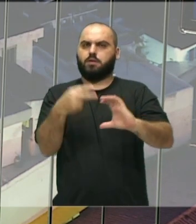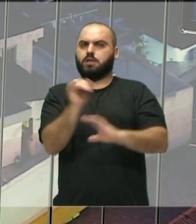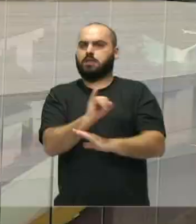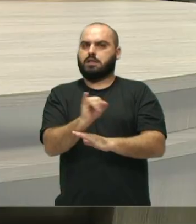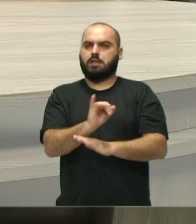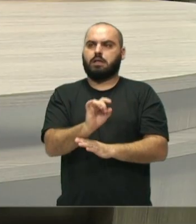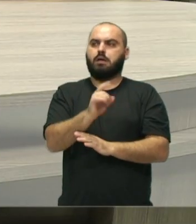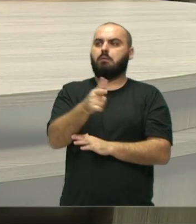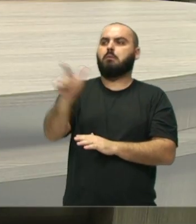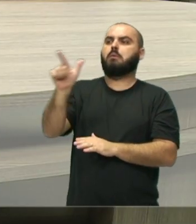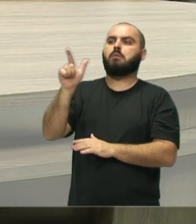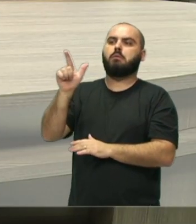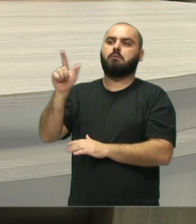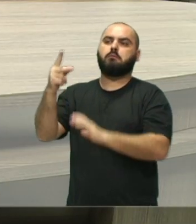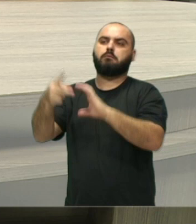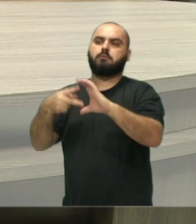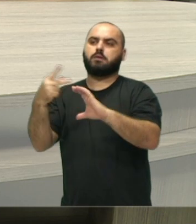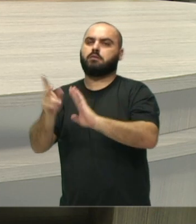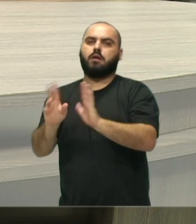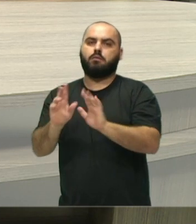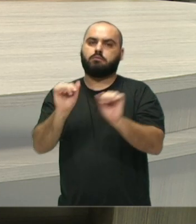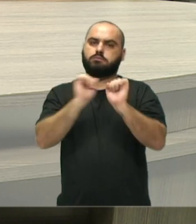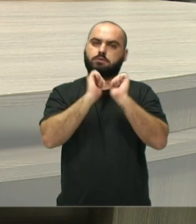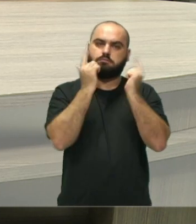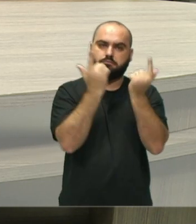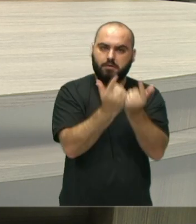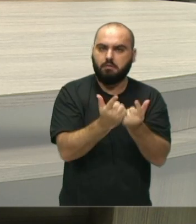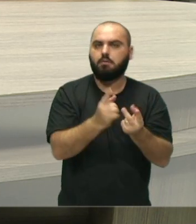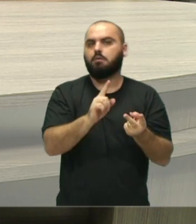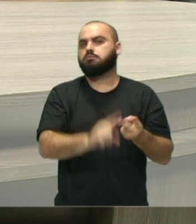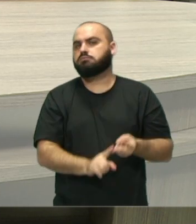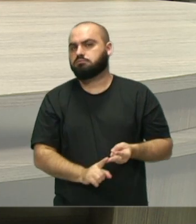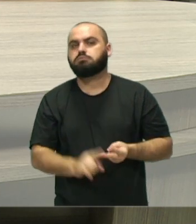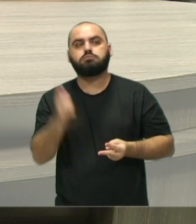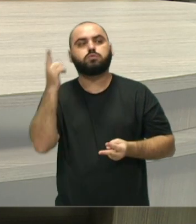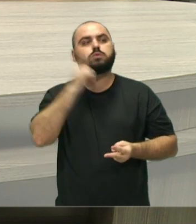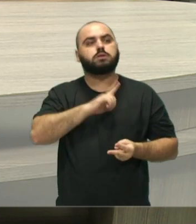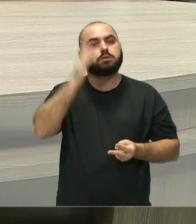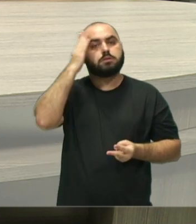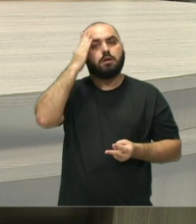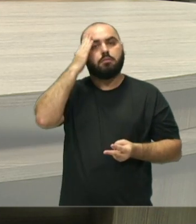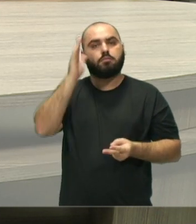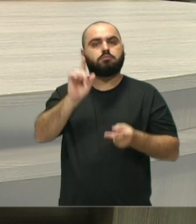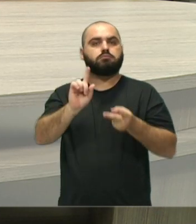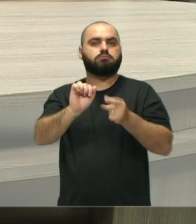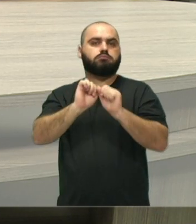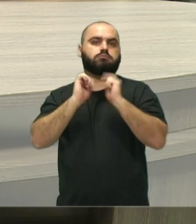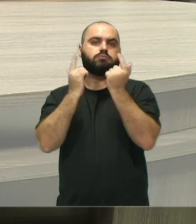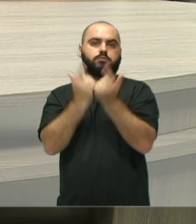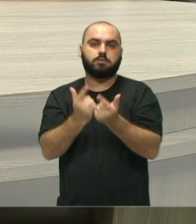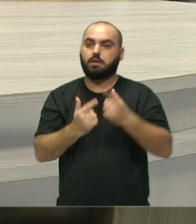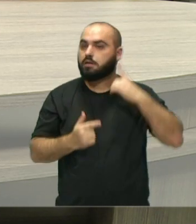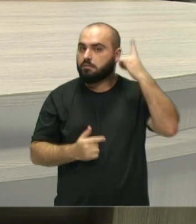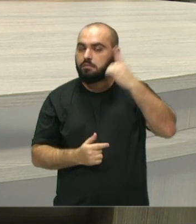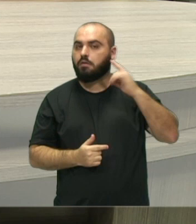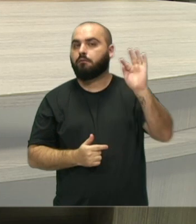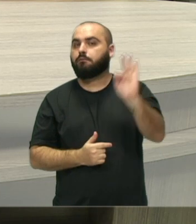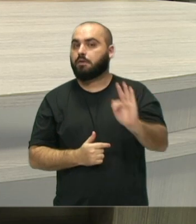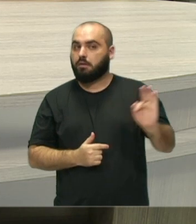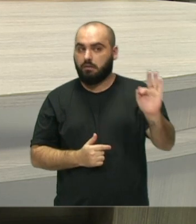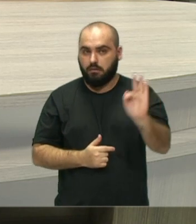mas dos legislativos em geral, também a Assembleia, para de repente poder, a Assembleia Legislativa, os deputados